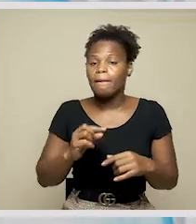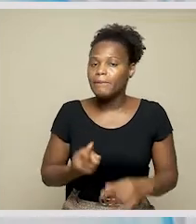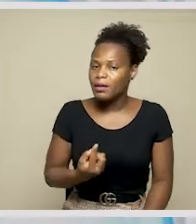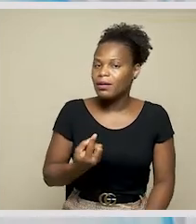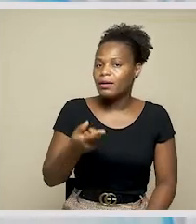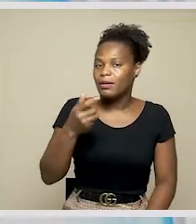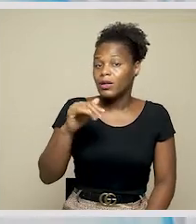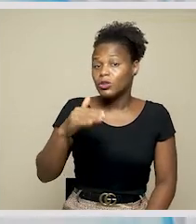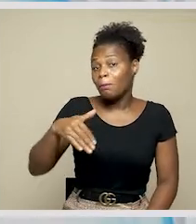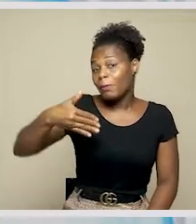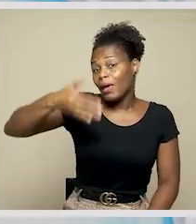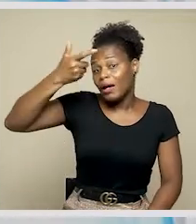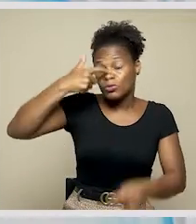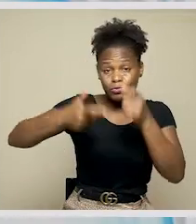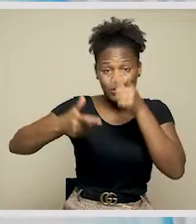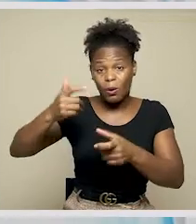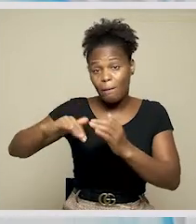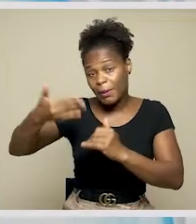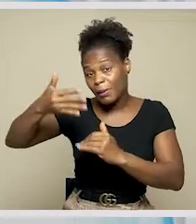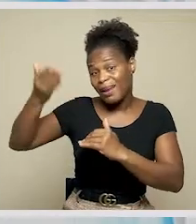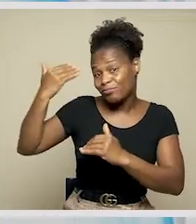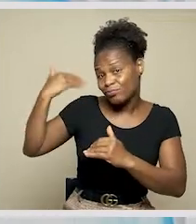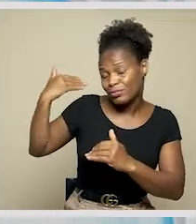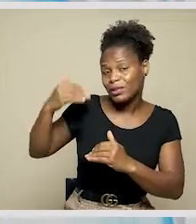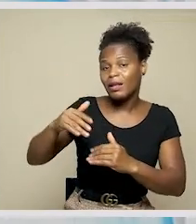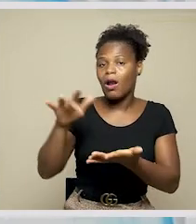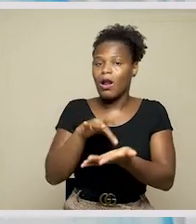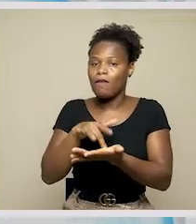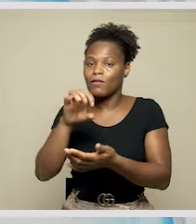para os primórdios da literatura cabo-verdiana.